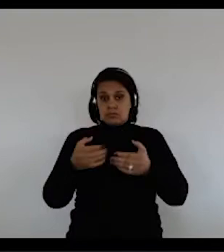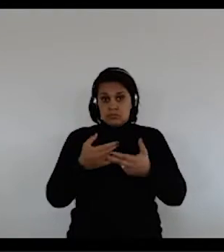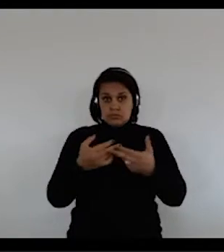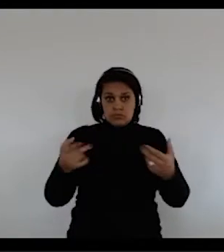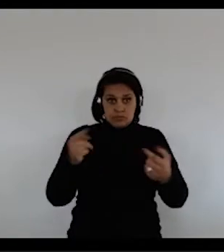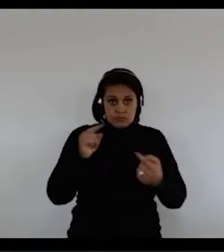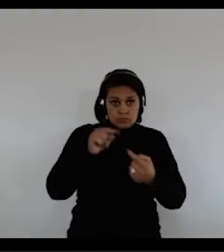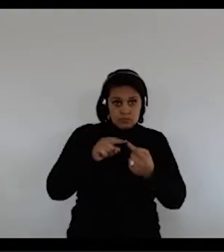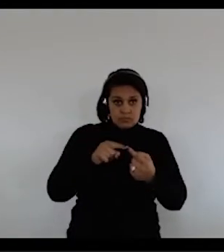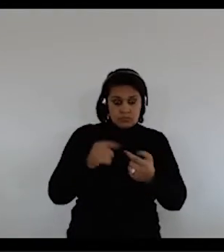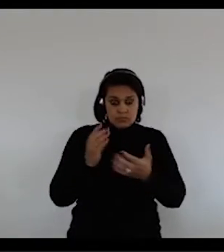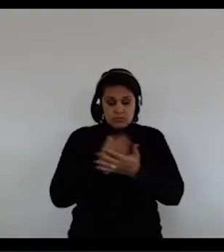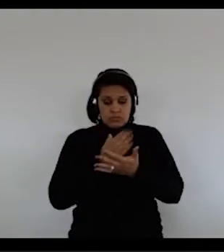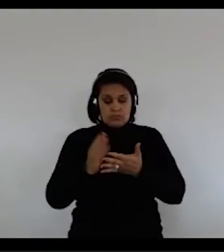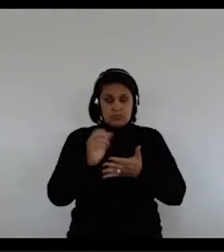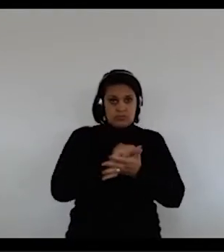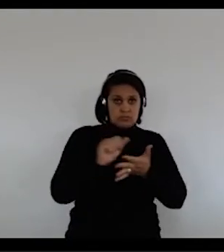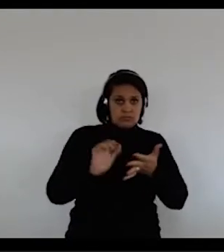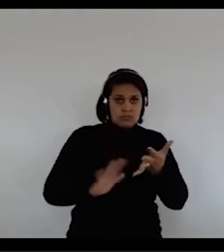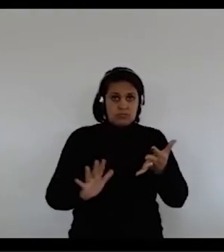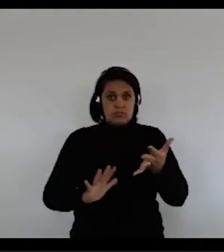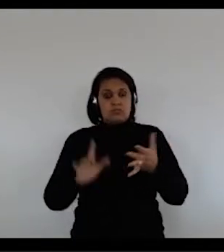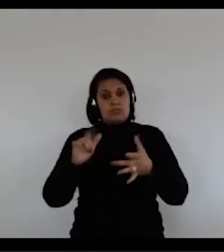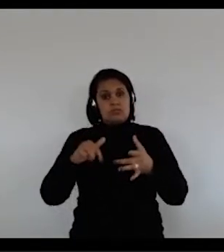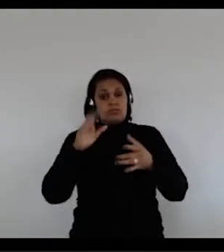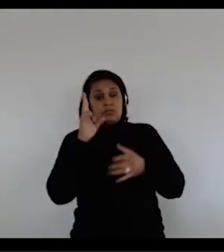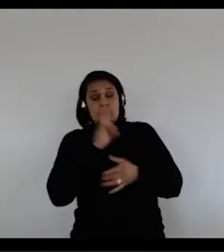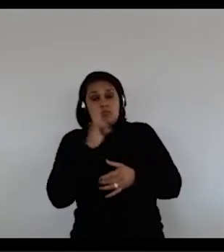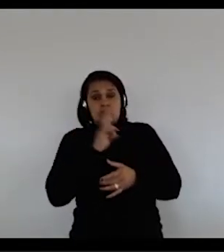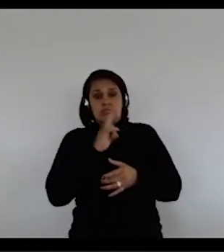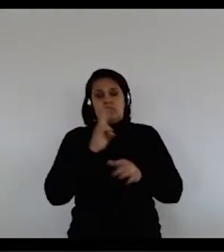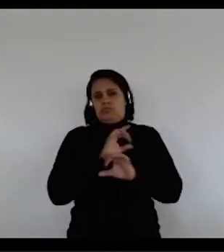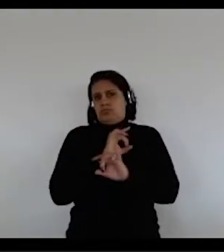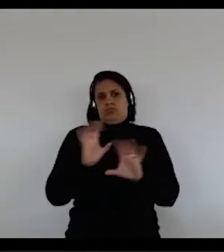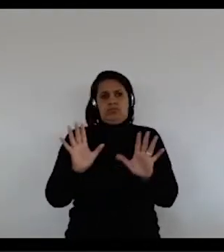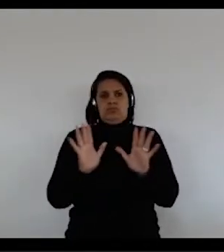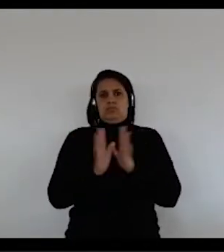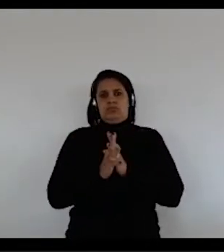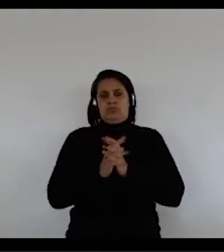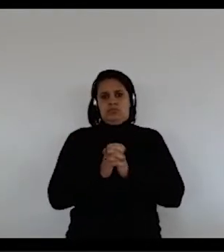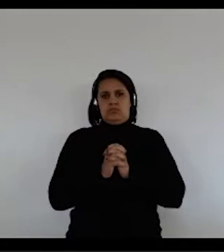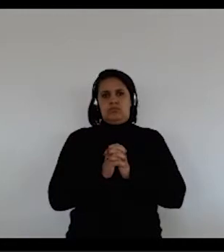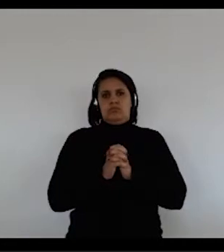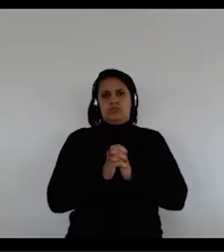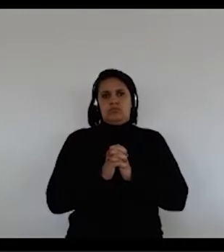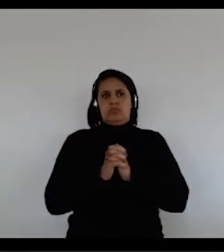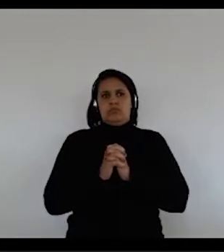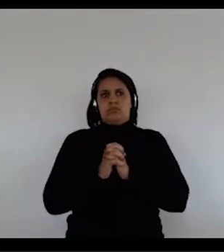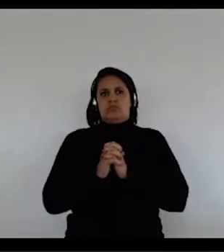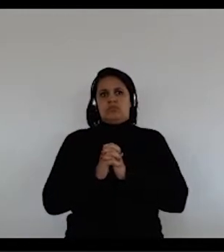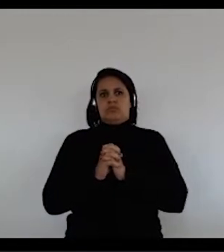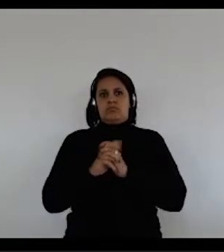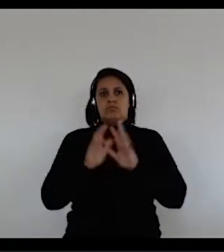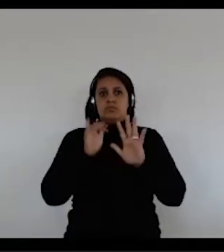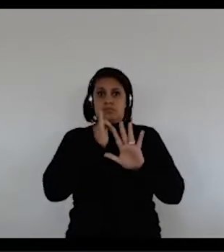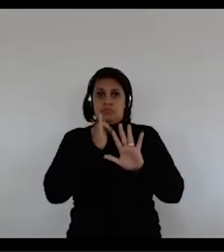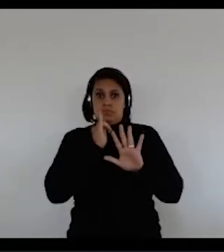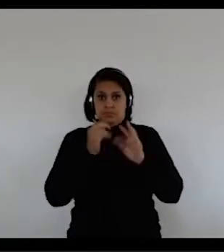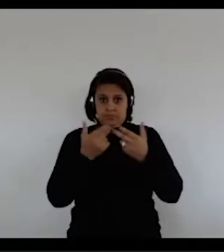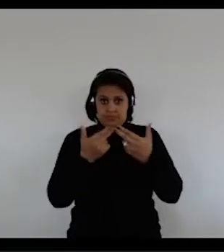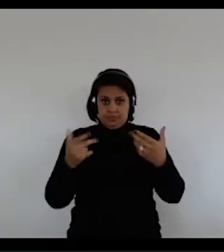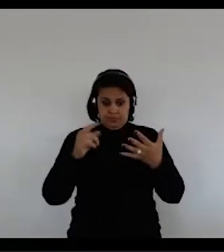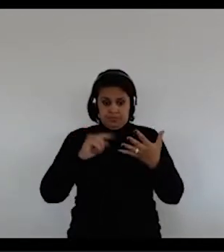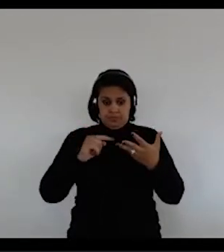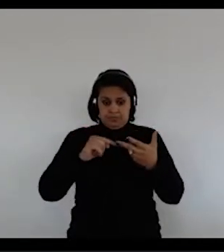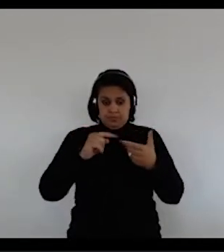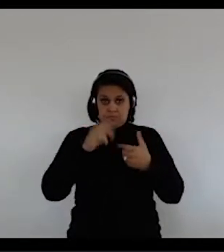algumas atividades que, em casos de urgência, não cessaram. Por exemplo,